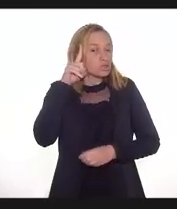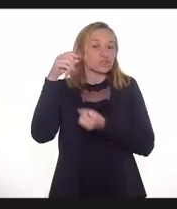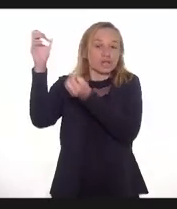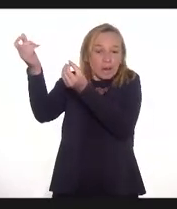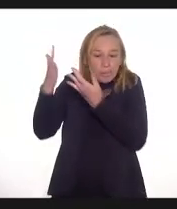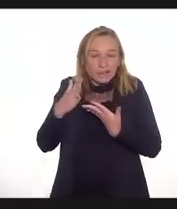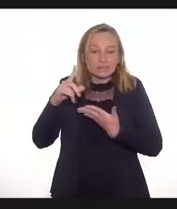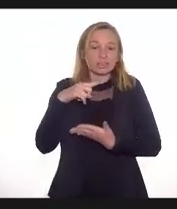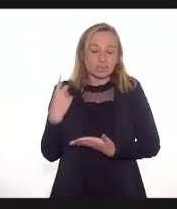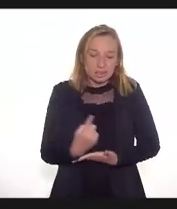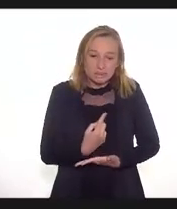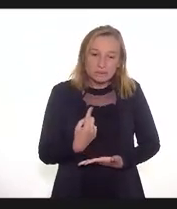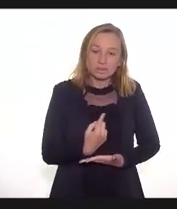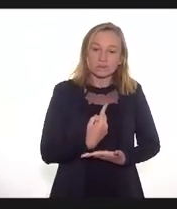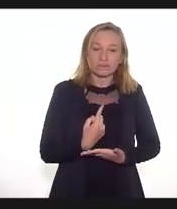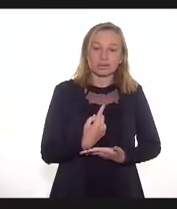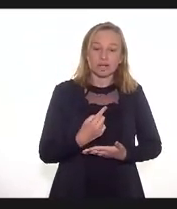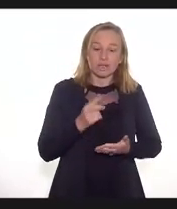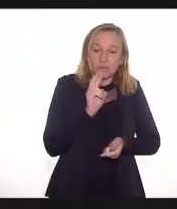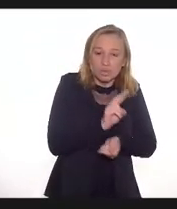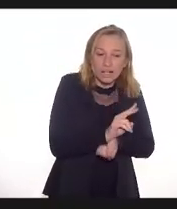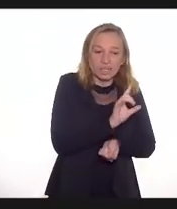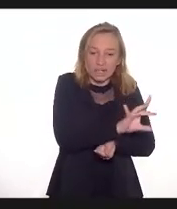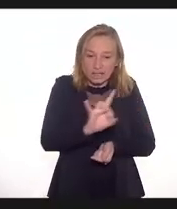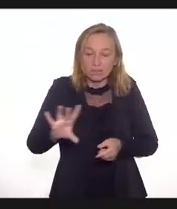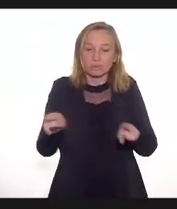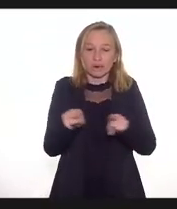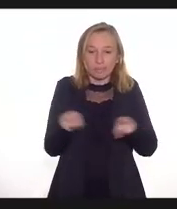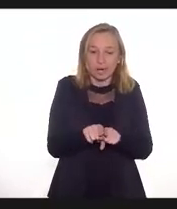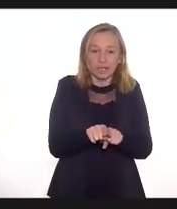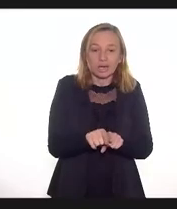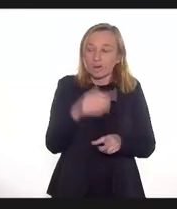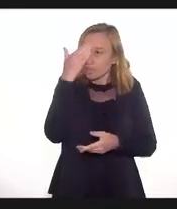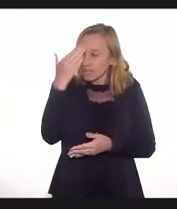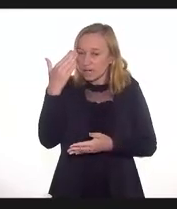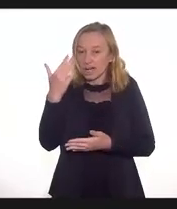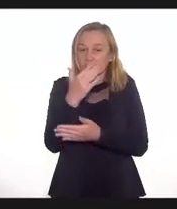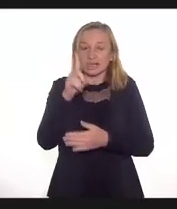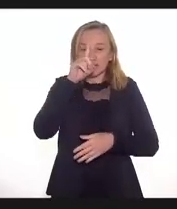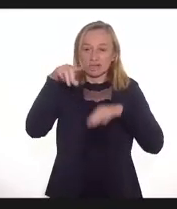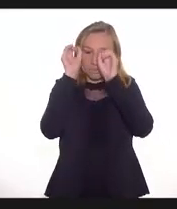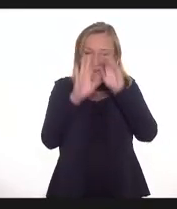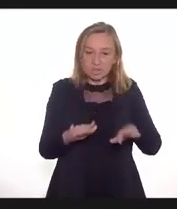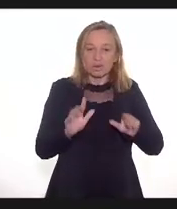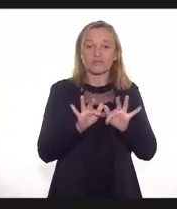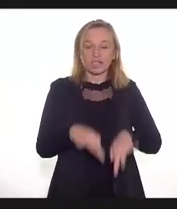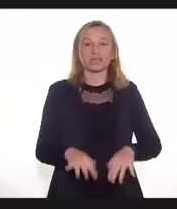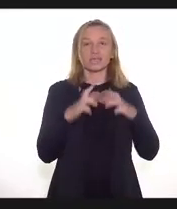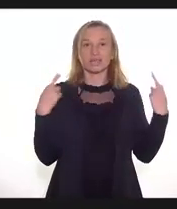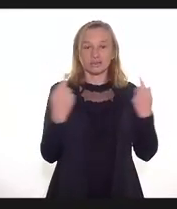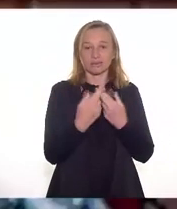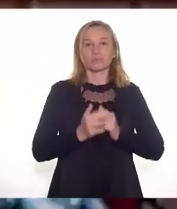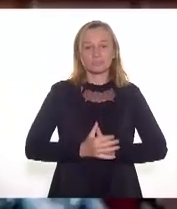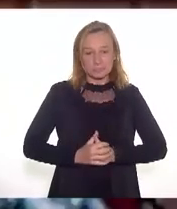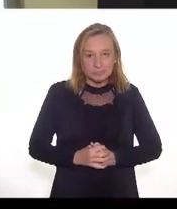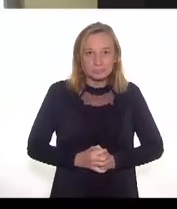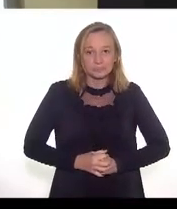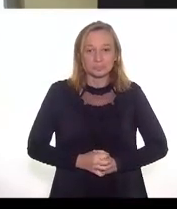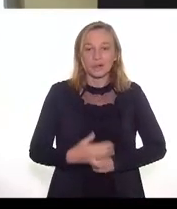uns dos outros. Esse é o fundamental, que a paz reine entre nós. Forte abraço, que Deus nos abençoe. Está encerrada a comissão. Bom dia para todo mundo.